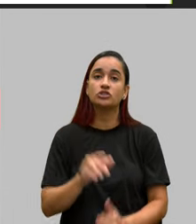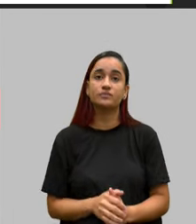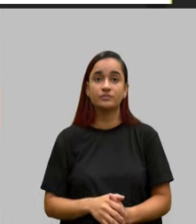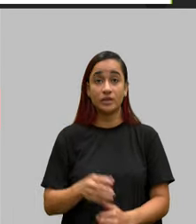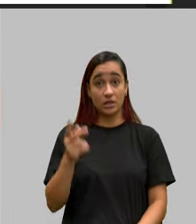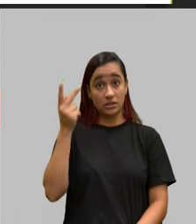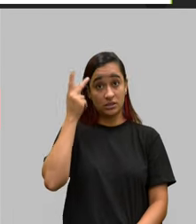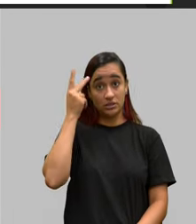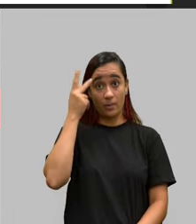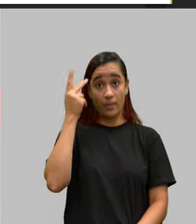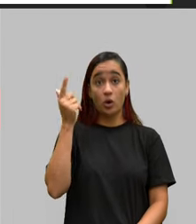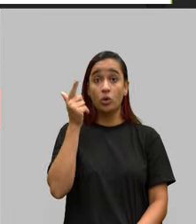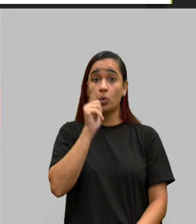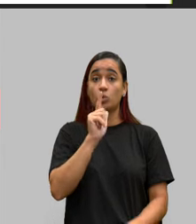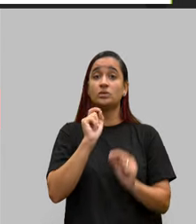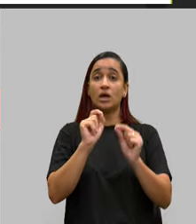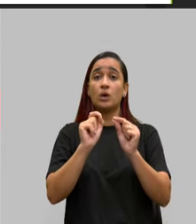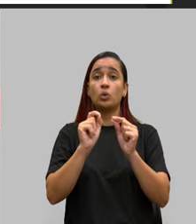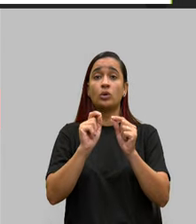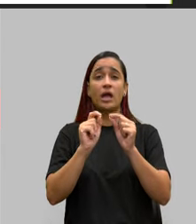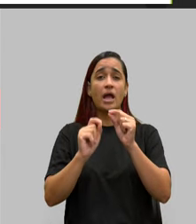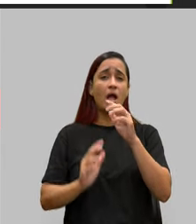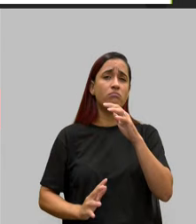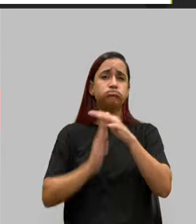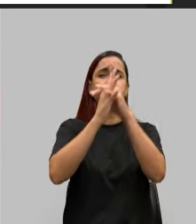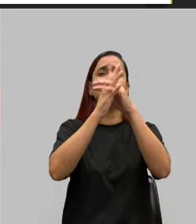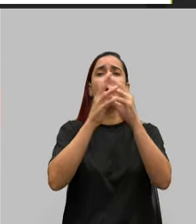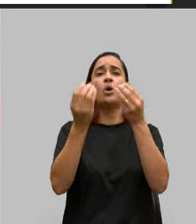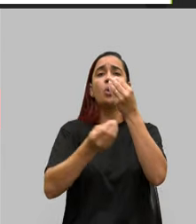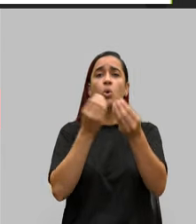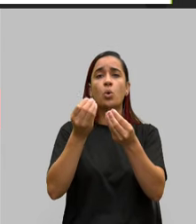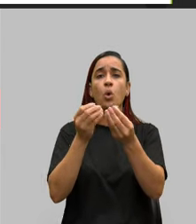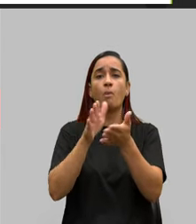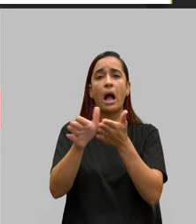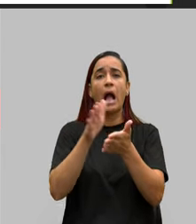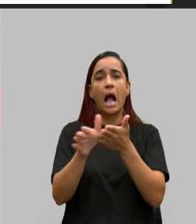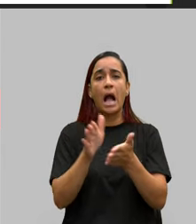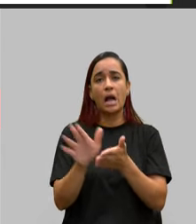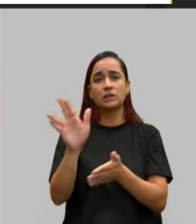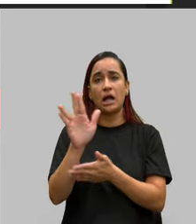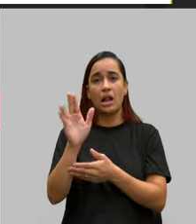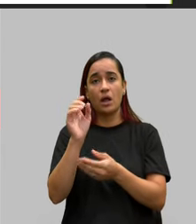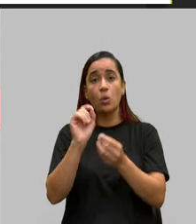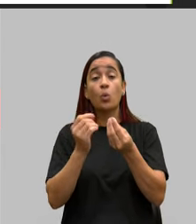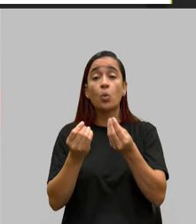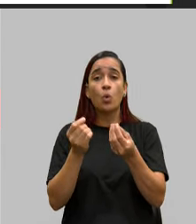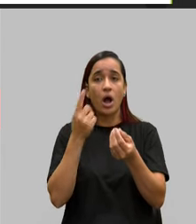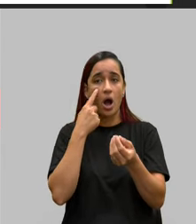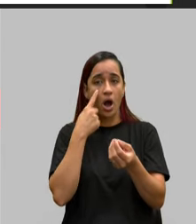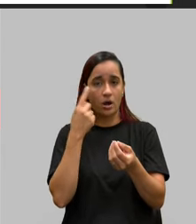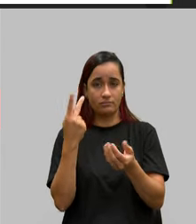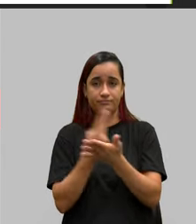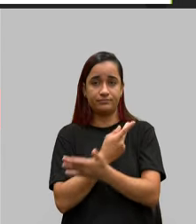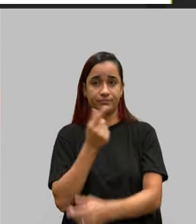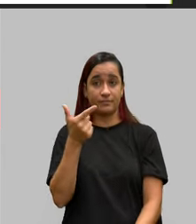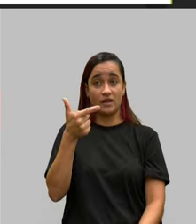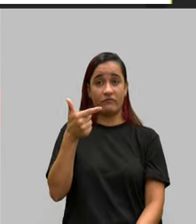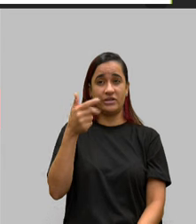comj calização de cannabis vamos ver como é que esse gasto Olha aí São Paulo gastou